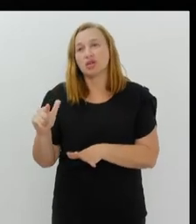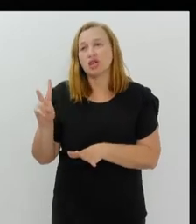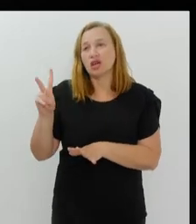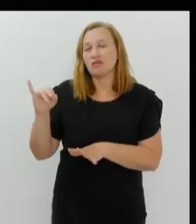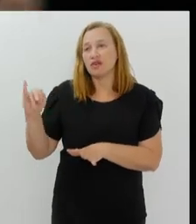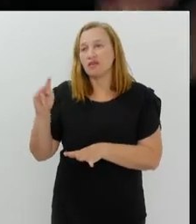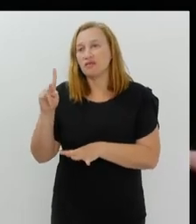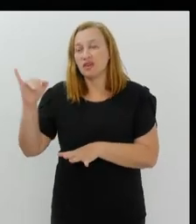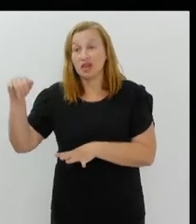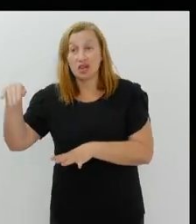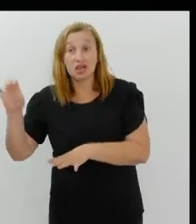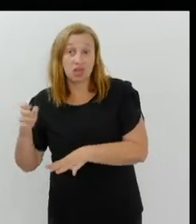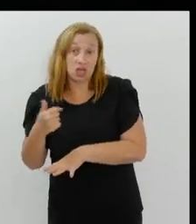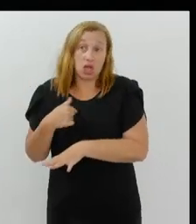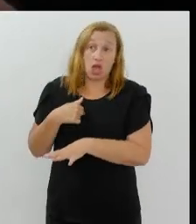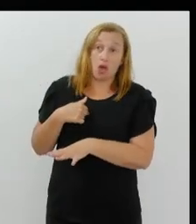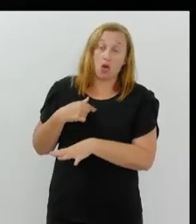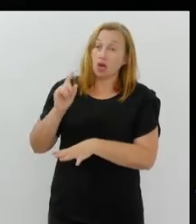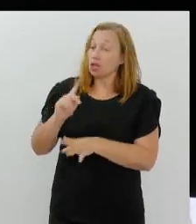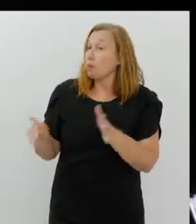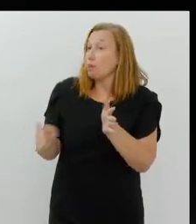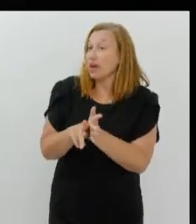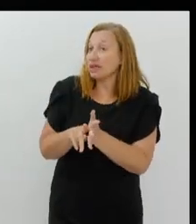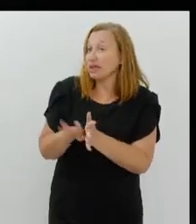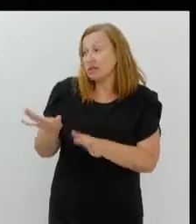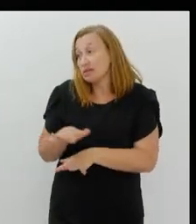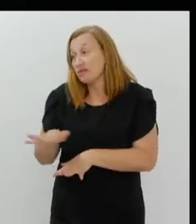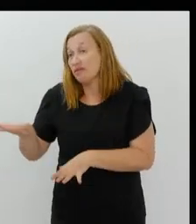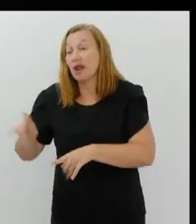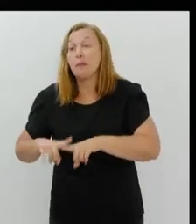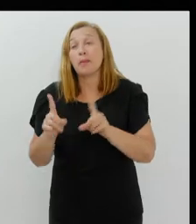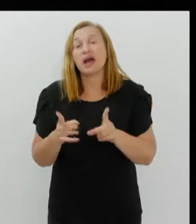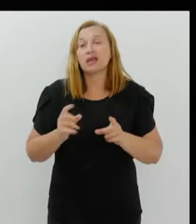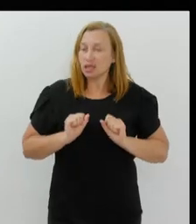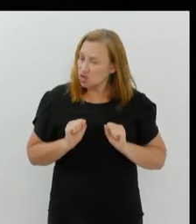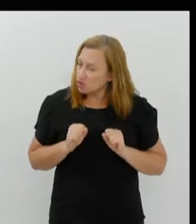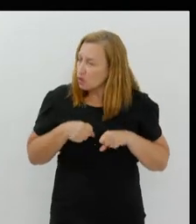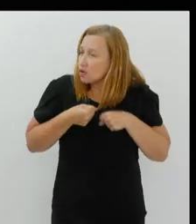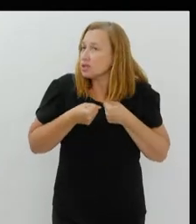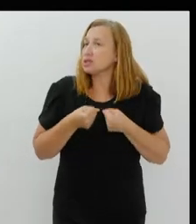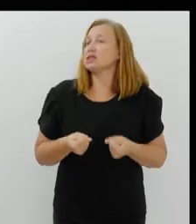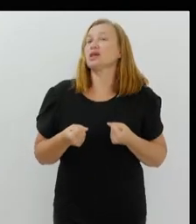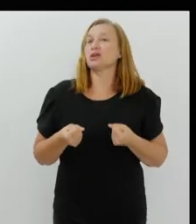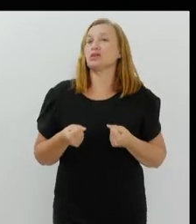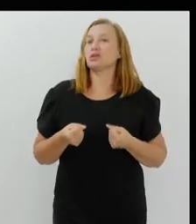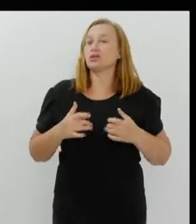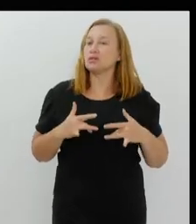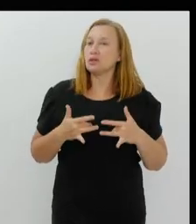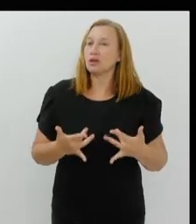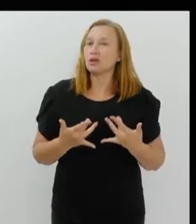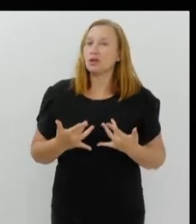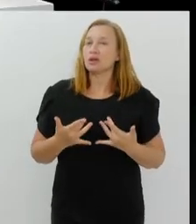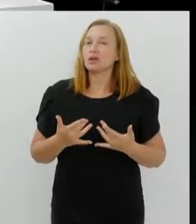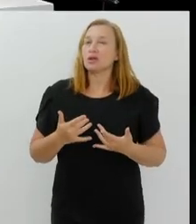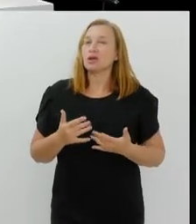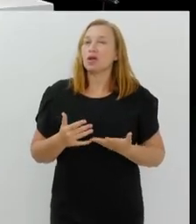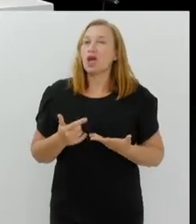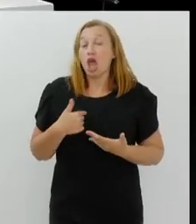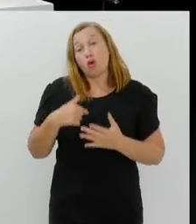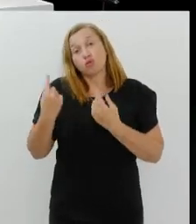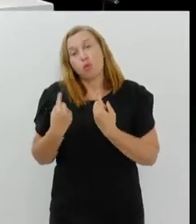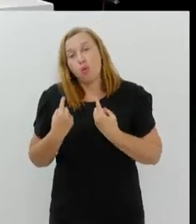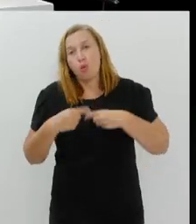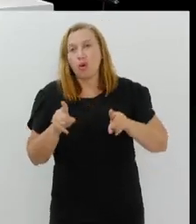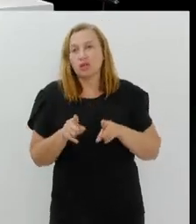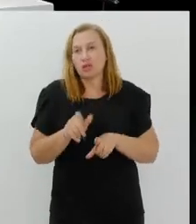várias outras, como Viviane, como eu, como várias outras, que não são da comunidade, mas a gente está ali se dedicando, se doando e fazendo o máximo